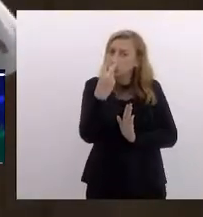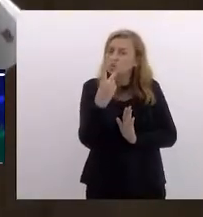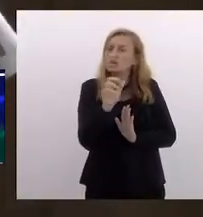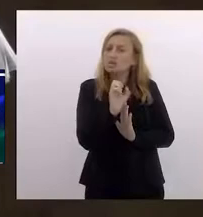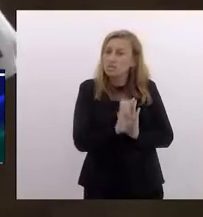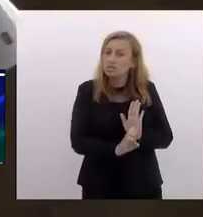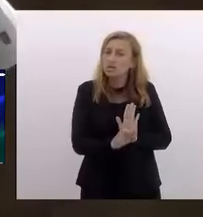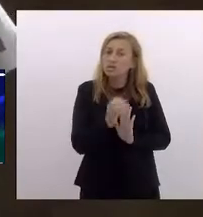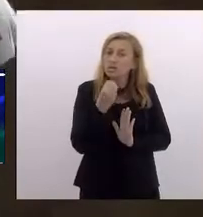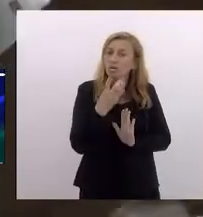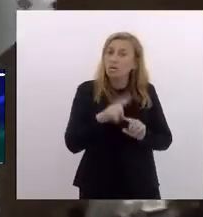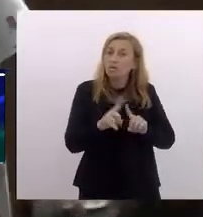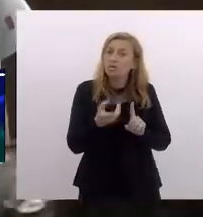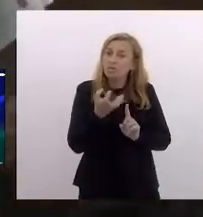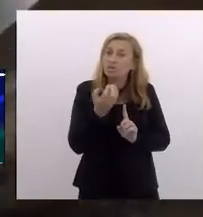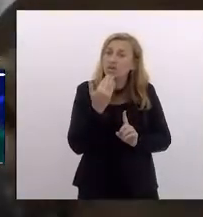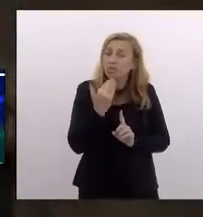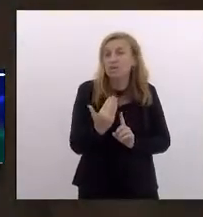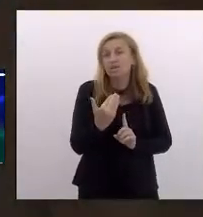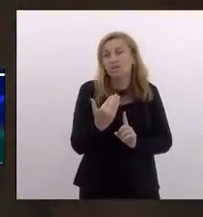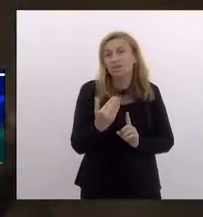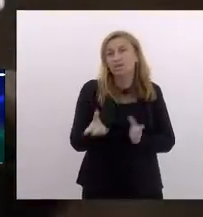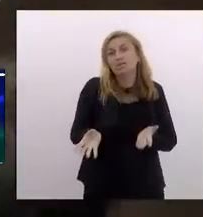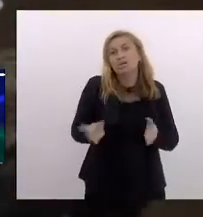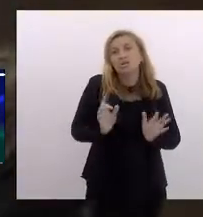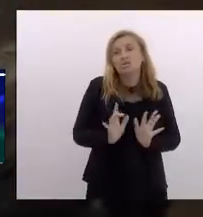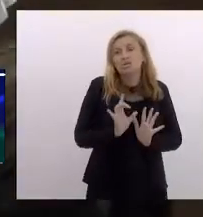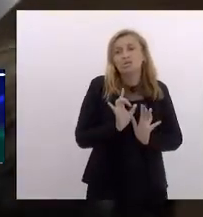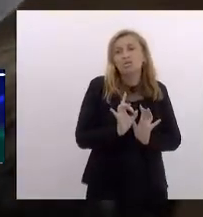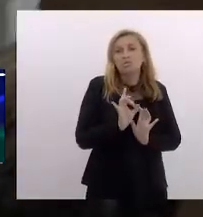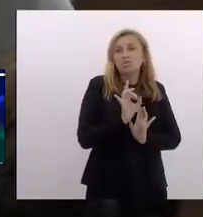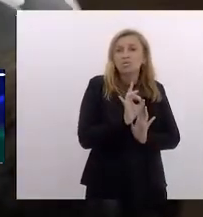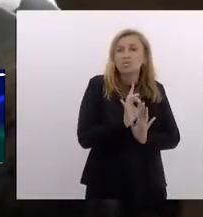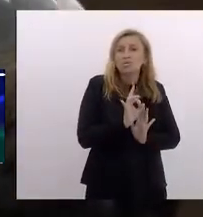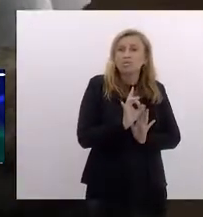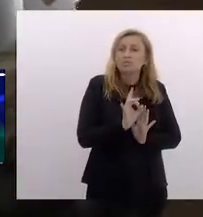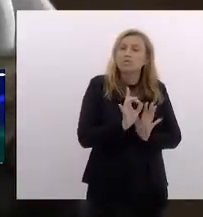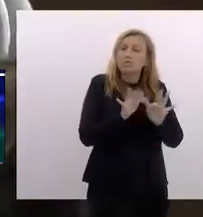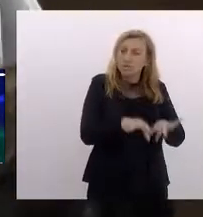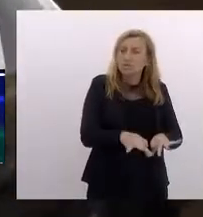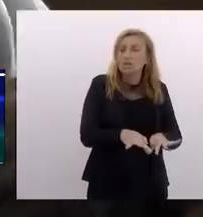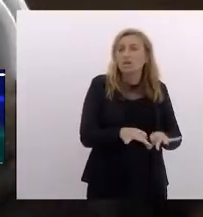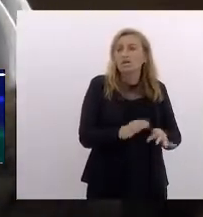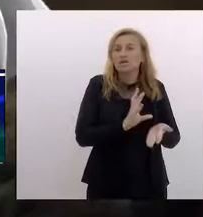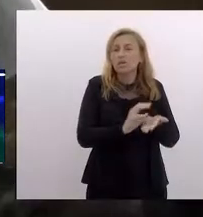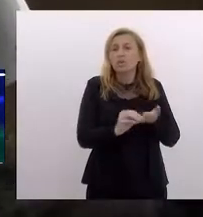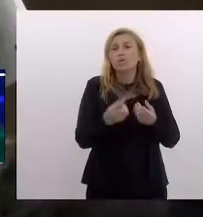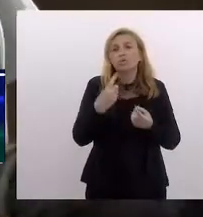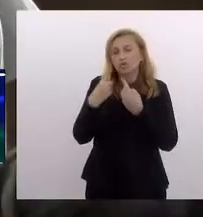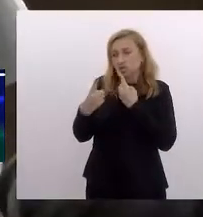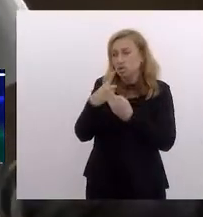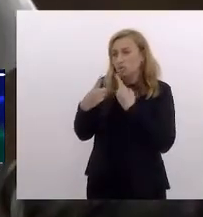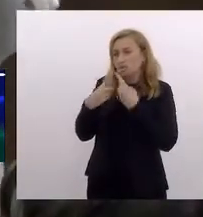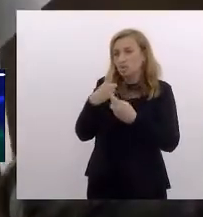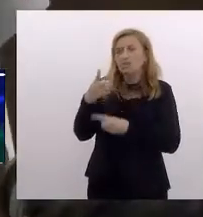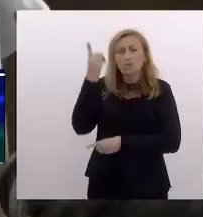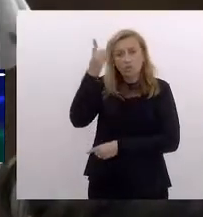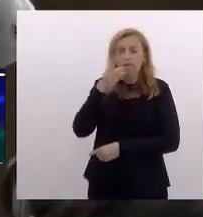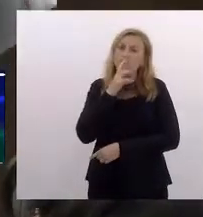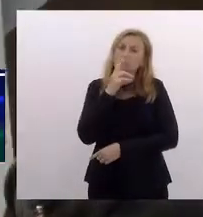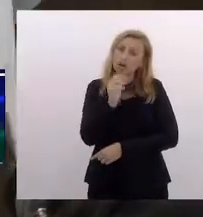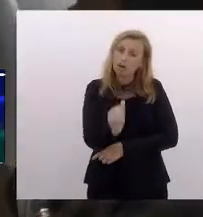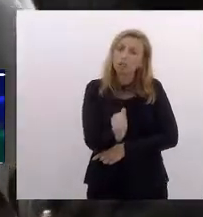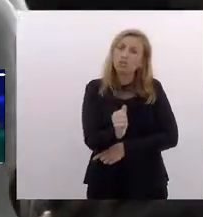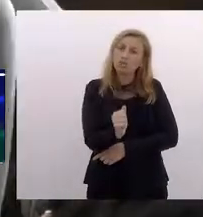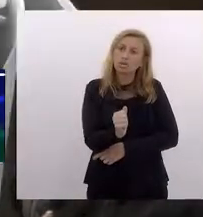que são meritórias mas eu queria só pediu para colocar para o final da pauta para que o dialogadas com deputado Rodrigo Amorim